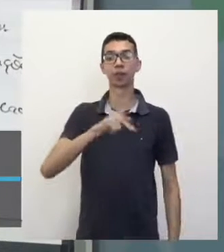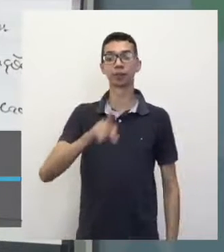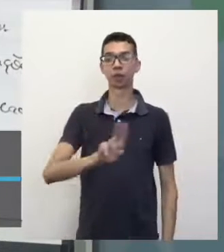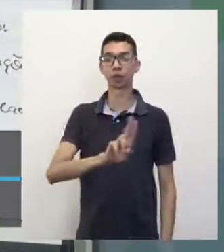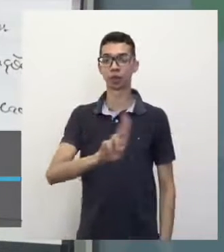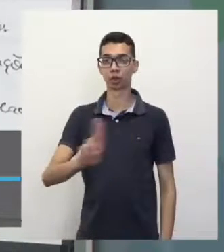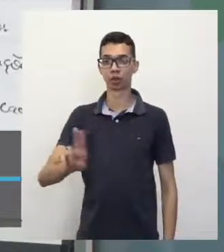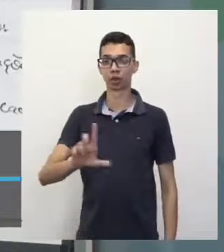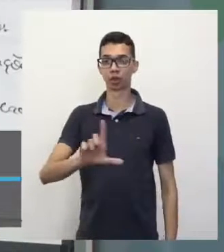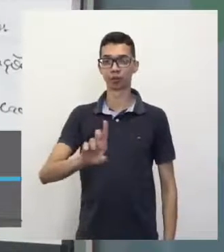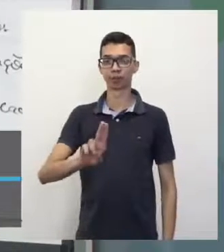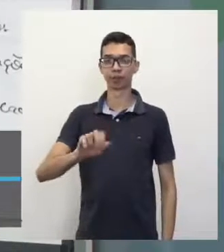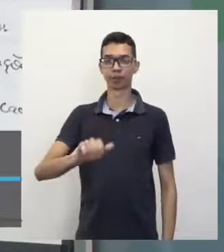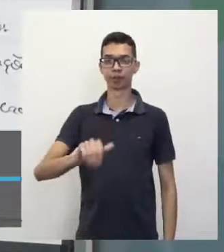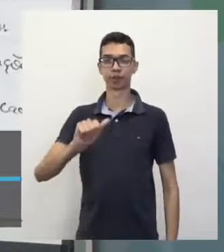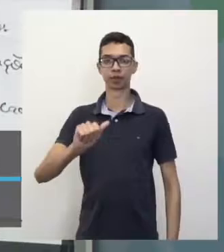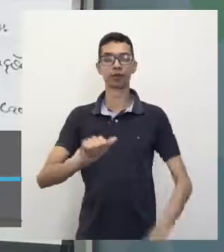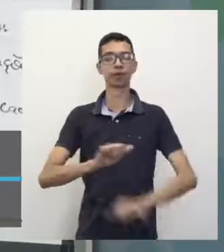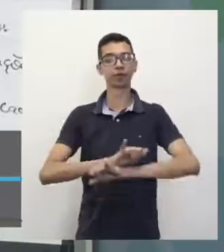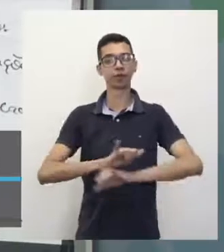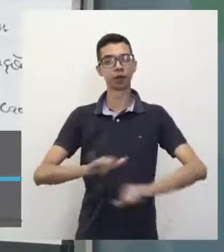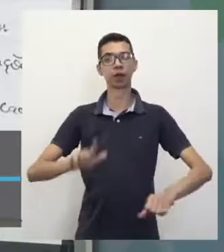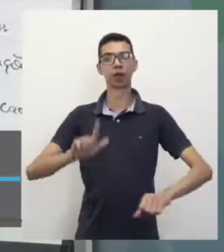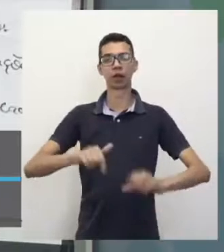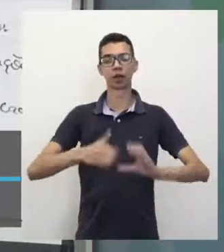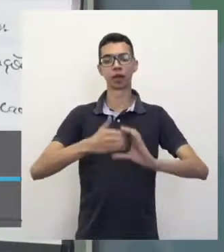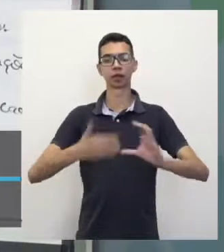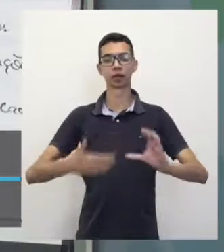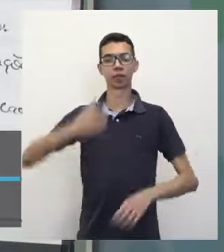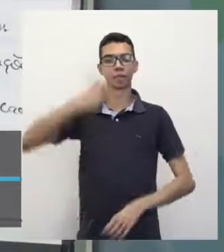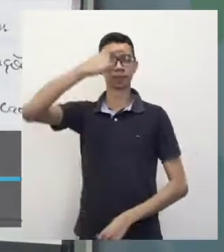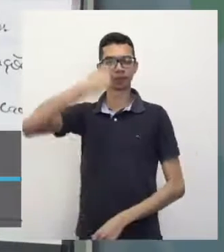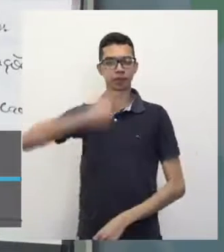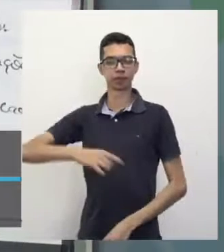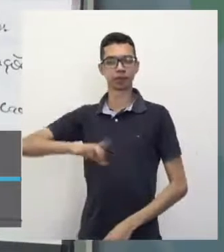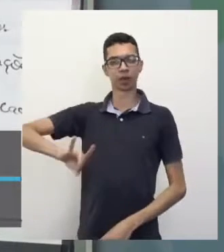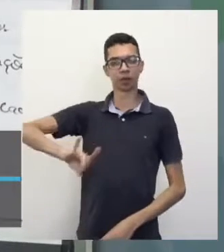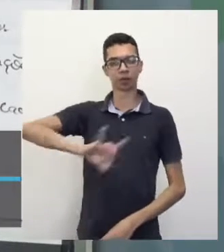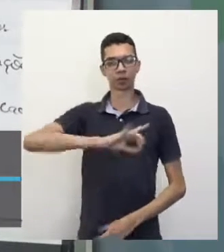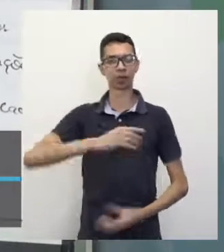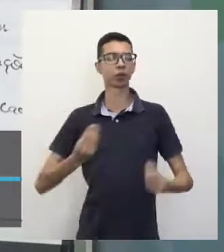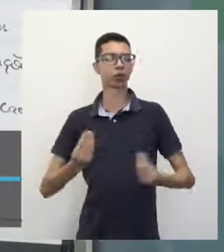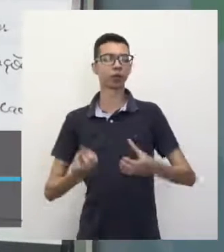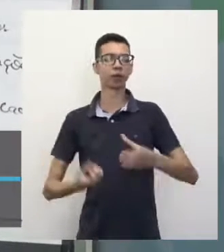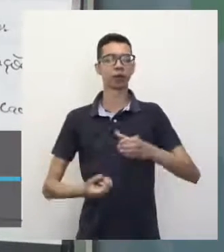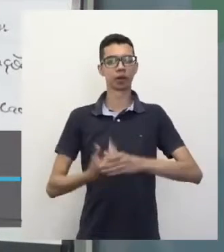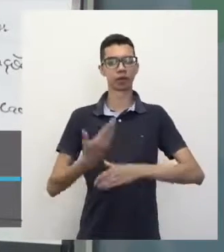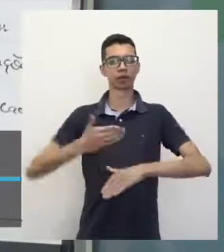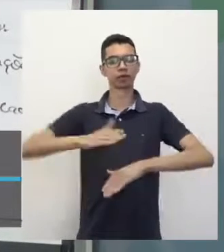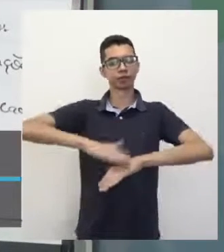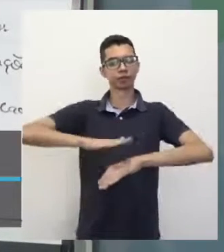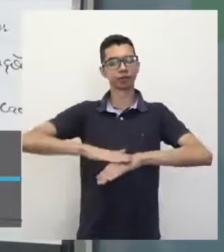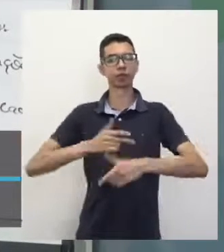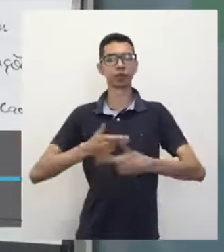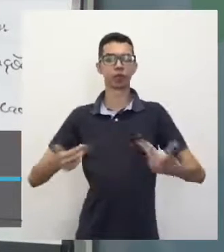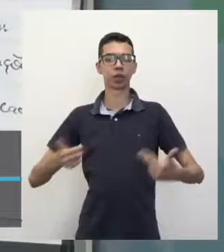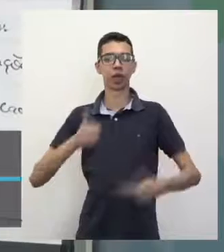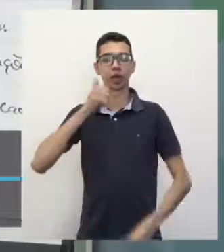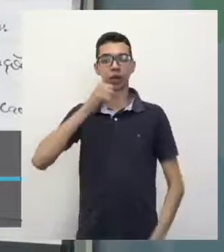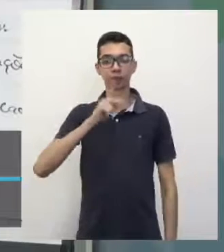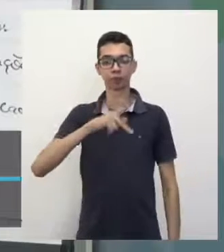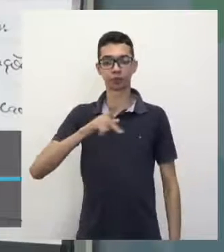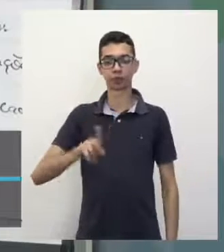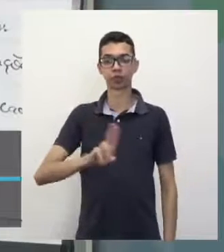são características pessoais que regem o processo de criação. A professora Paula citou que quando colocamos